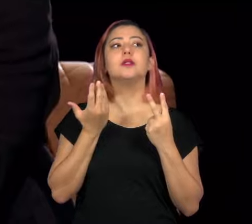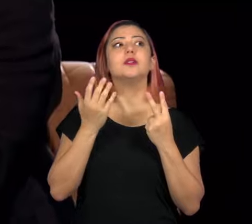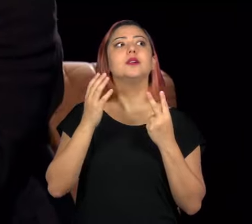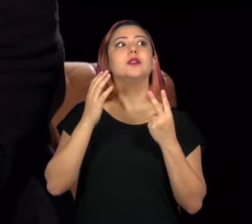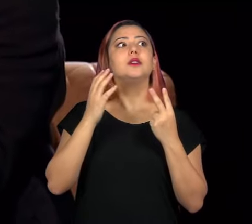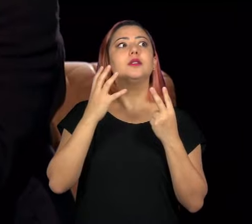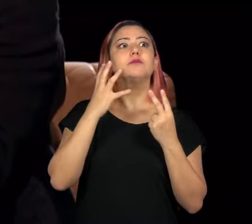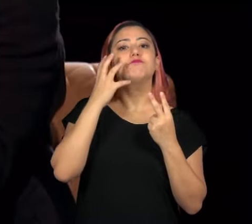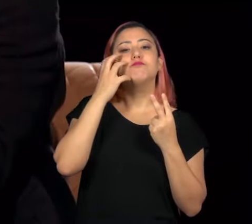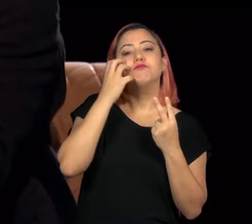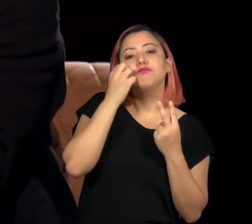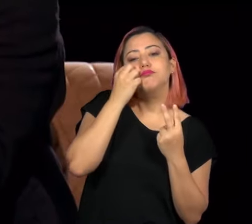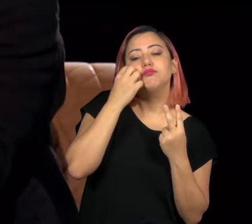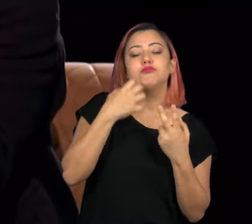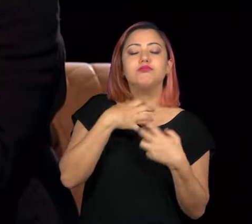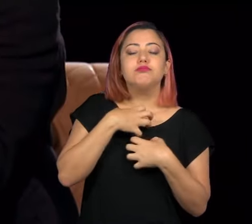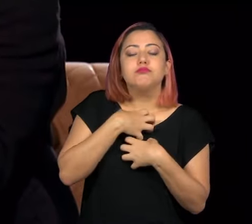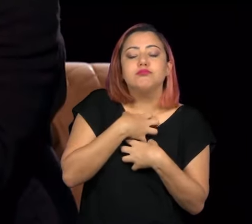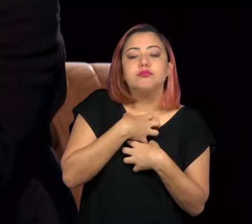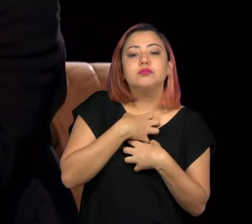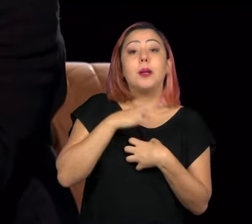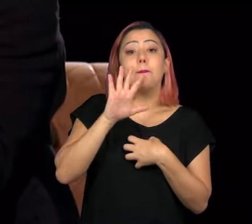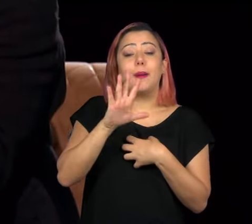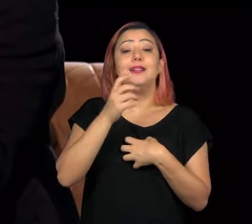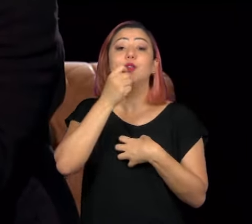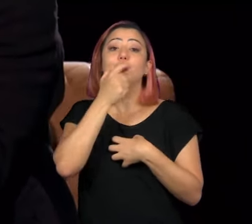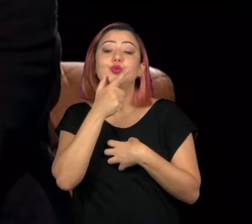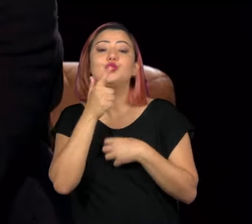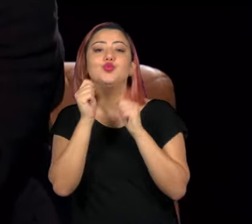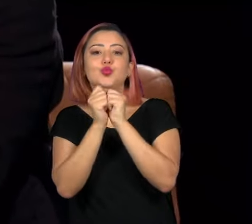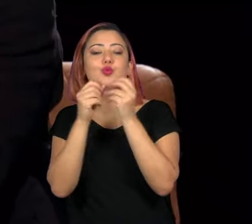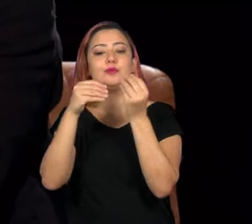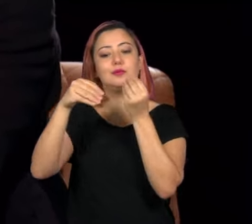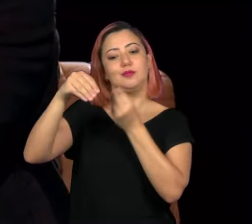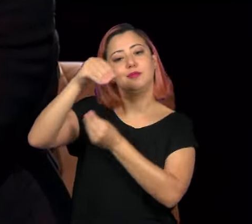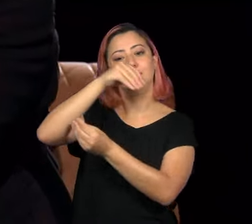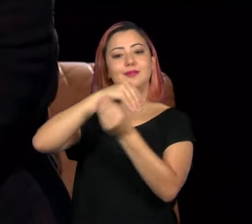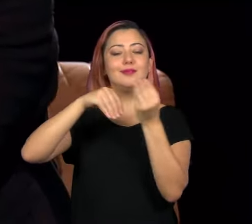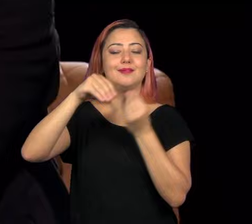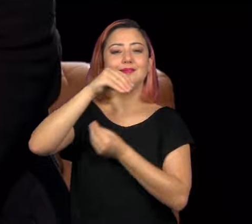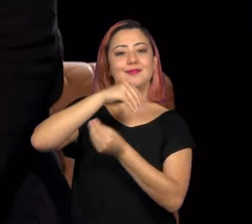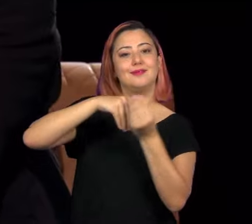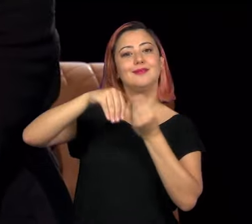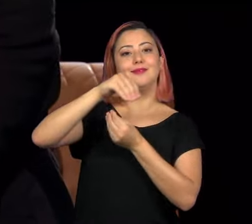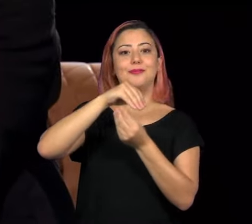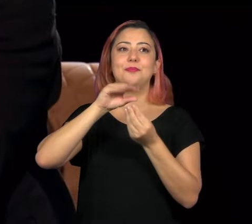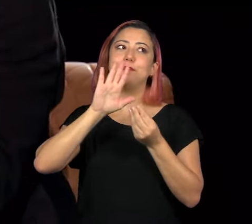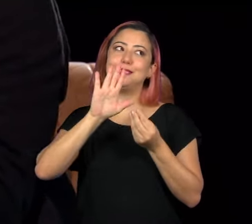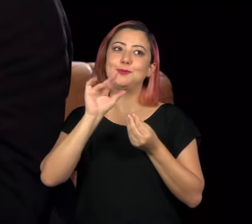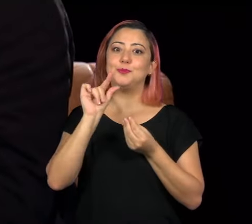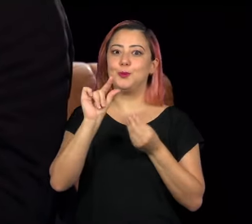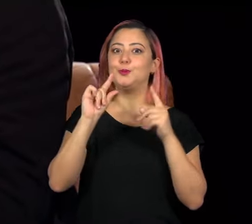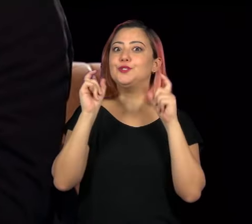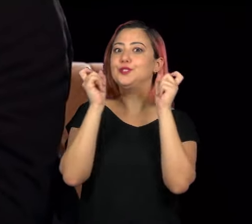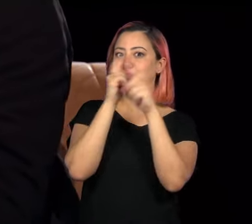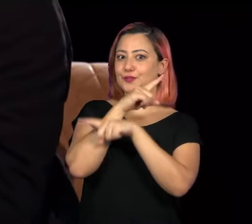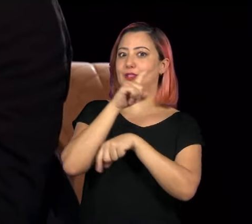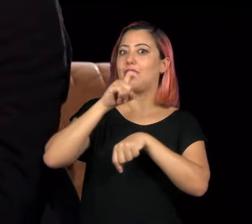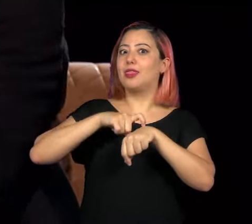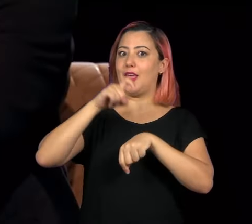fazer. Porque parece que... A mim, por exemplo, exige uma coisa mais difícil, uma procura mais difícil,